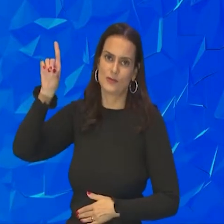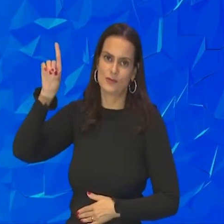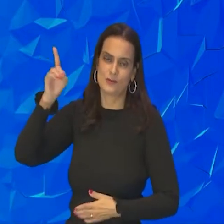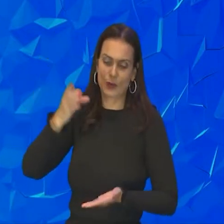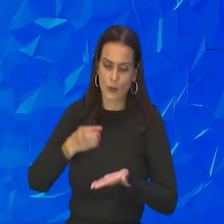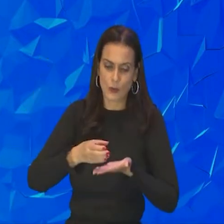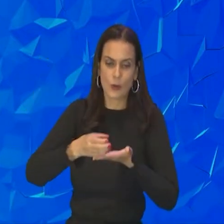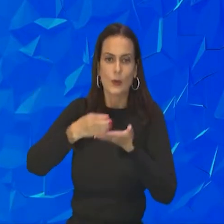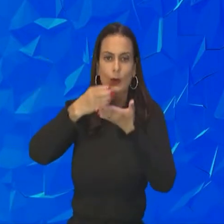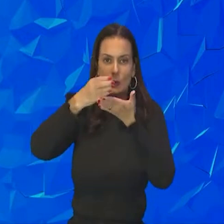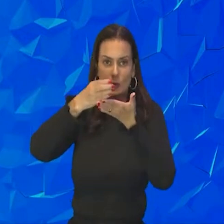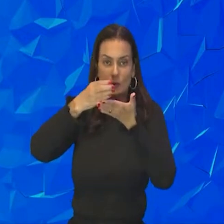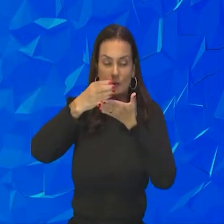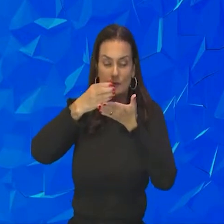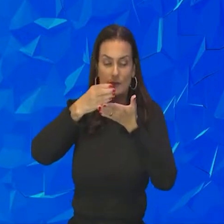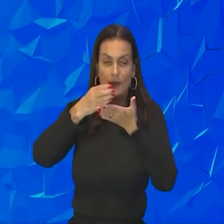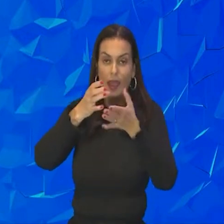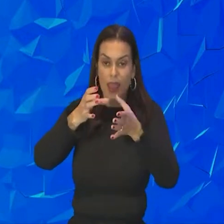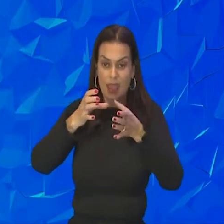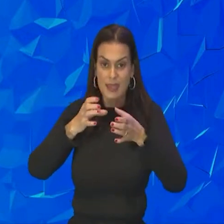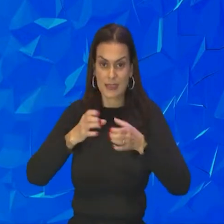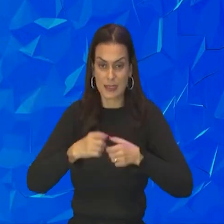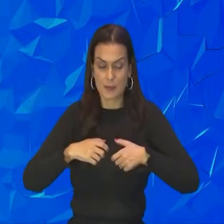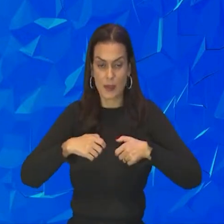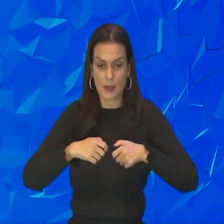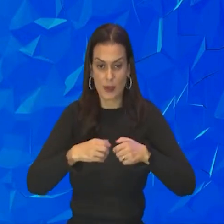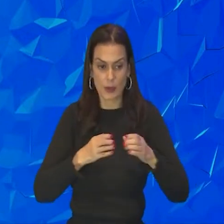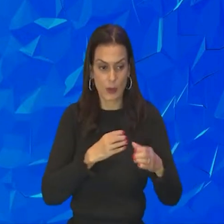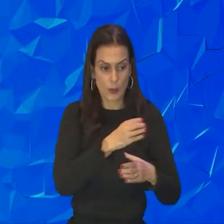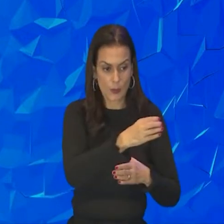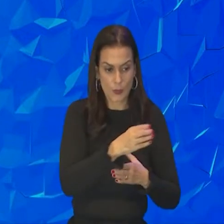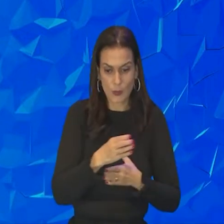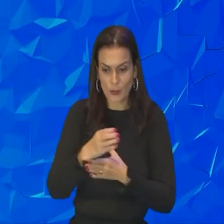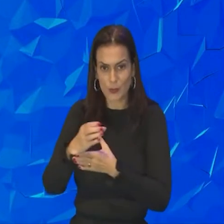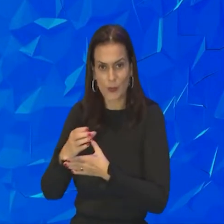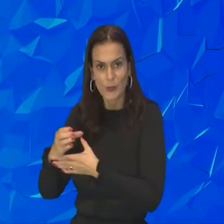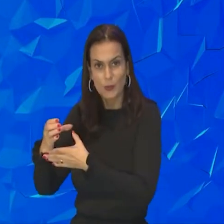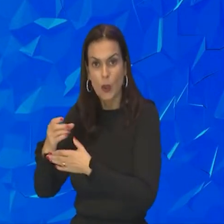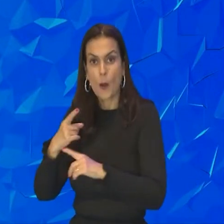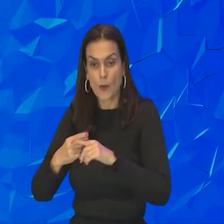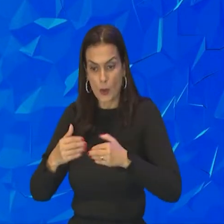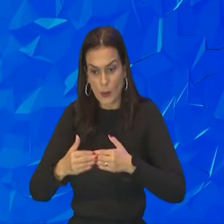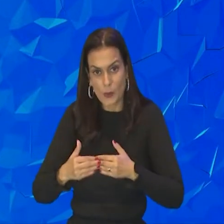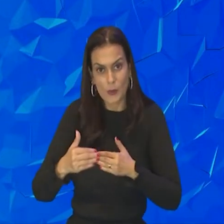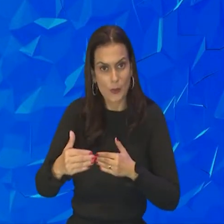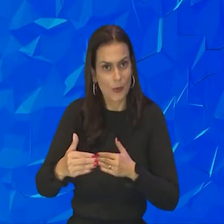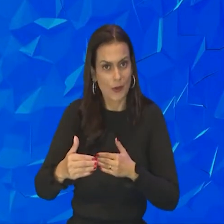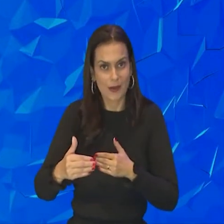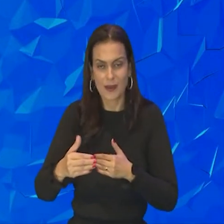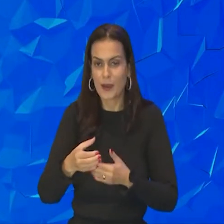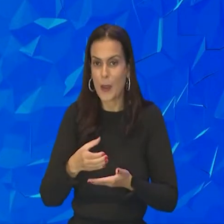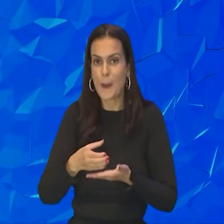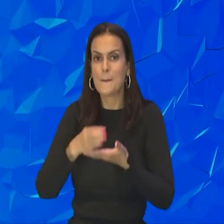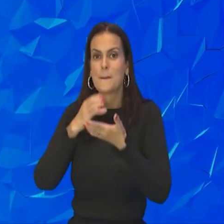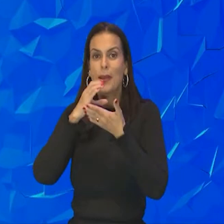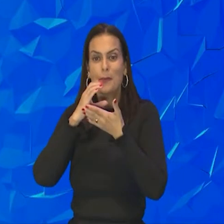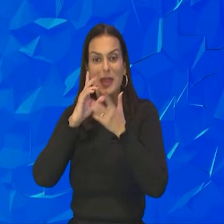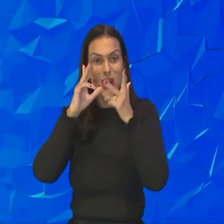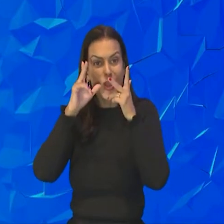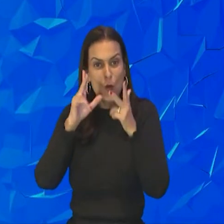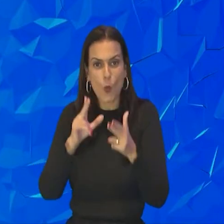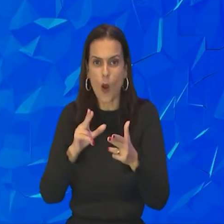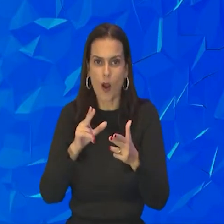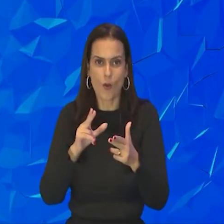dado graças, disse: recebei e reparti entre vós, pois vos digo que de agora em diante não mais beberei do fruto da